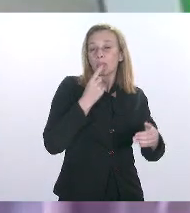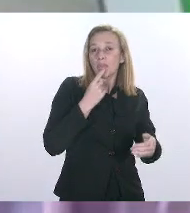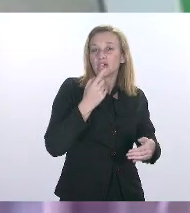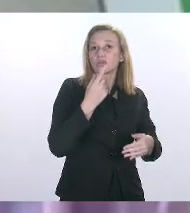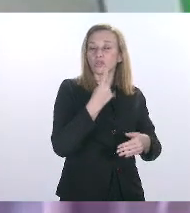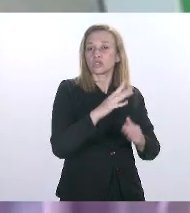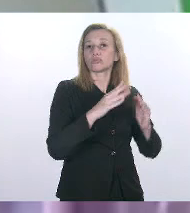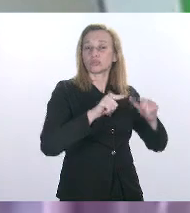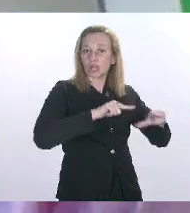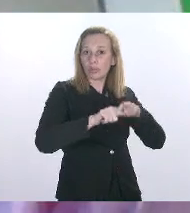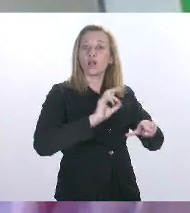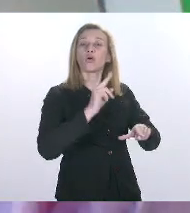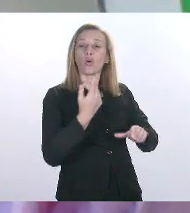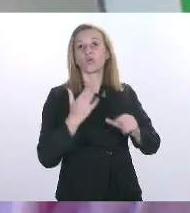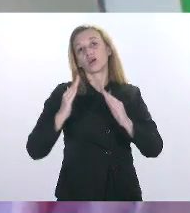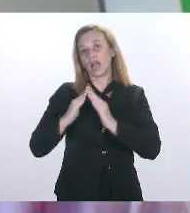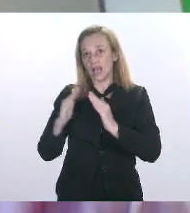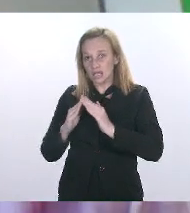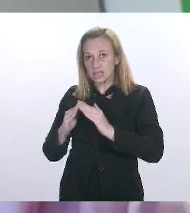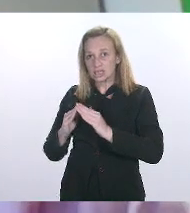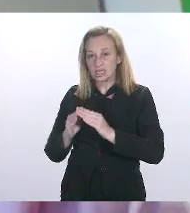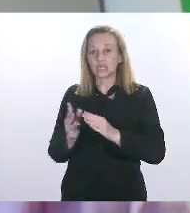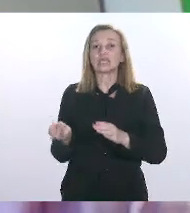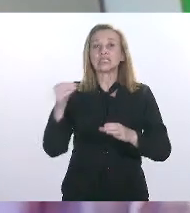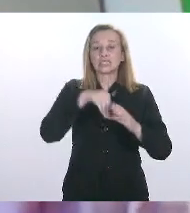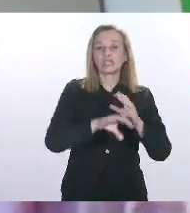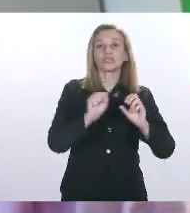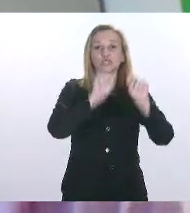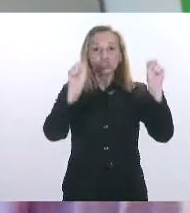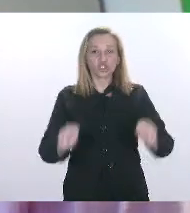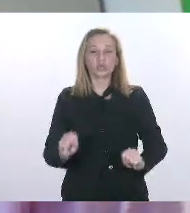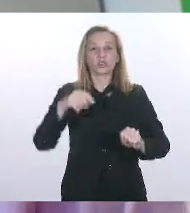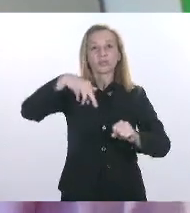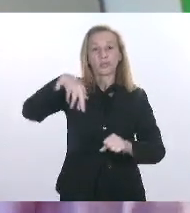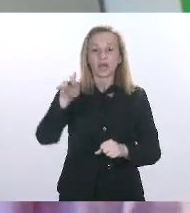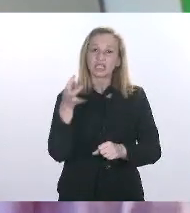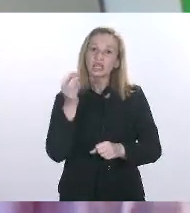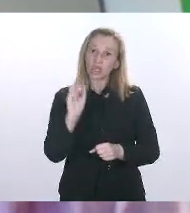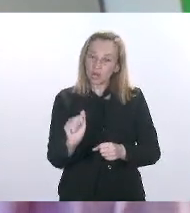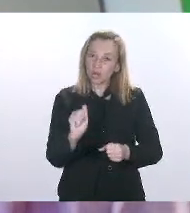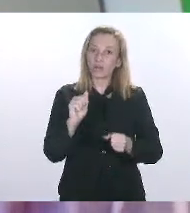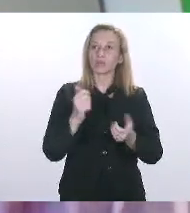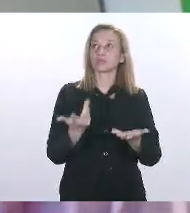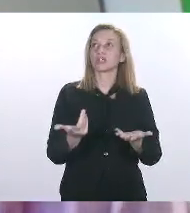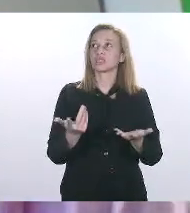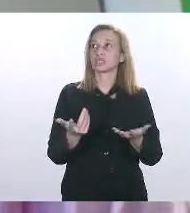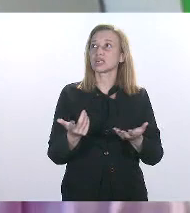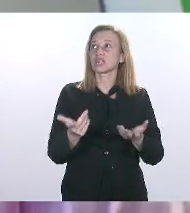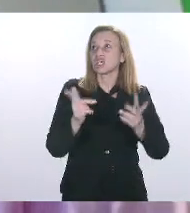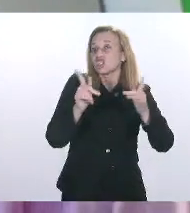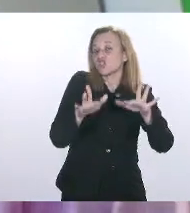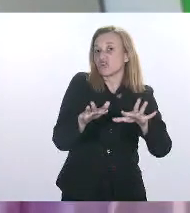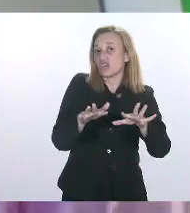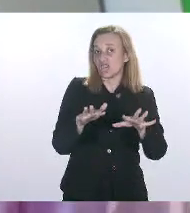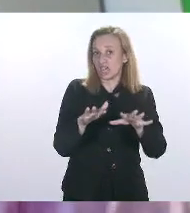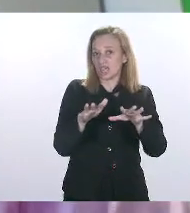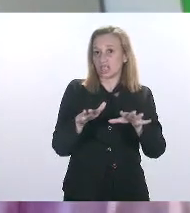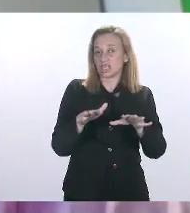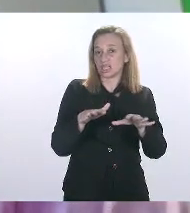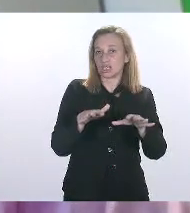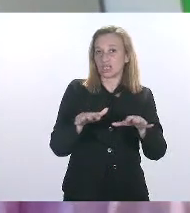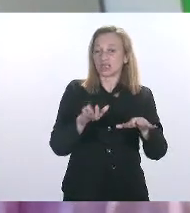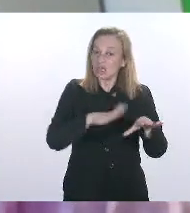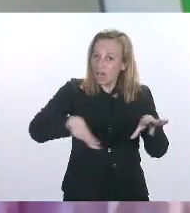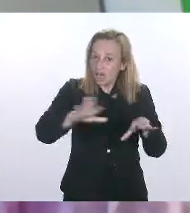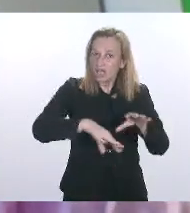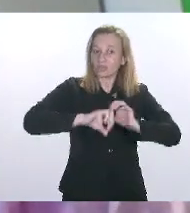sua casa, isso ser inserido dentro do sistema de matrícula, mas sem criar uma diferenciação nesse acesso à educação, que não